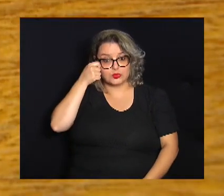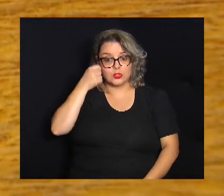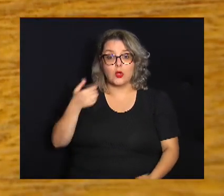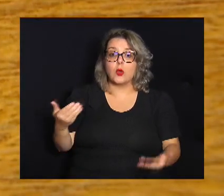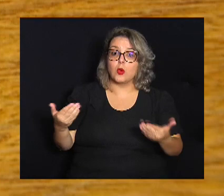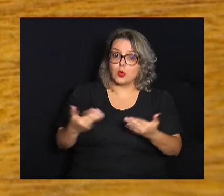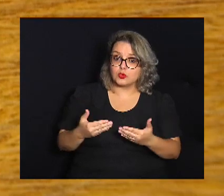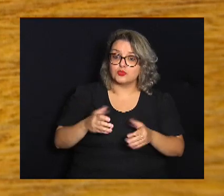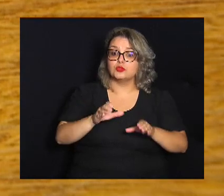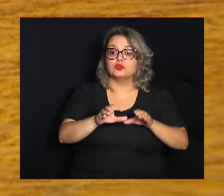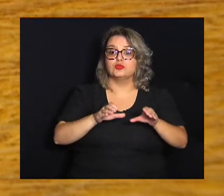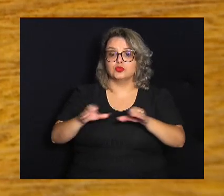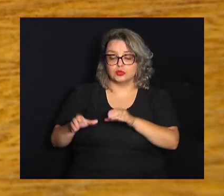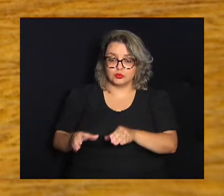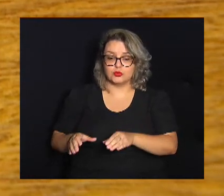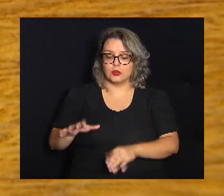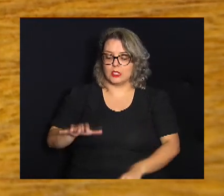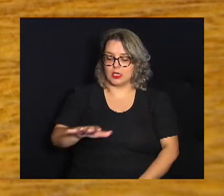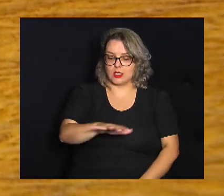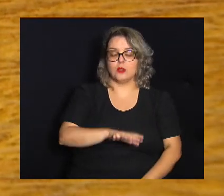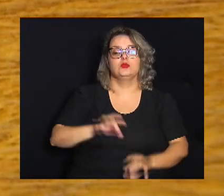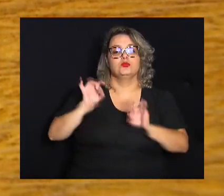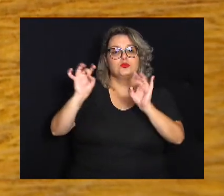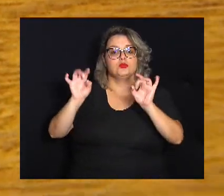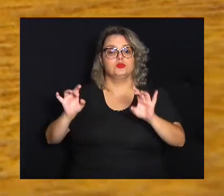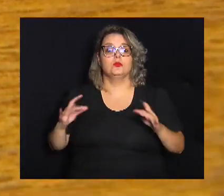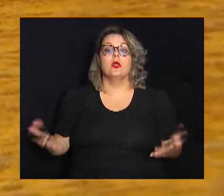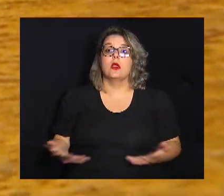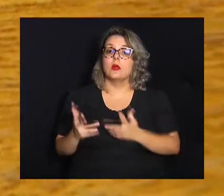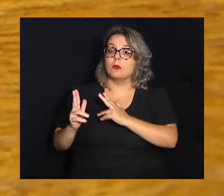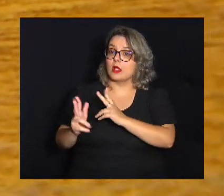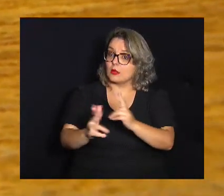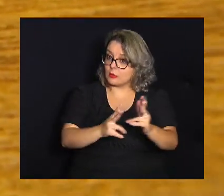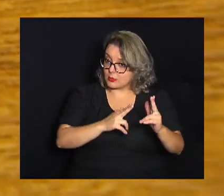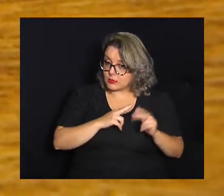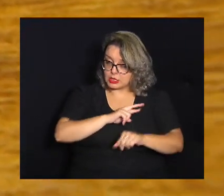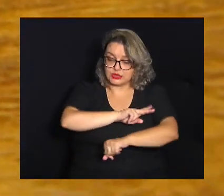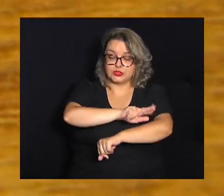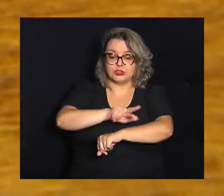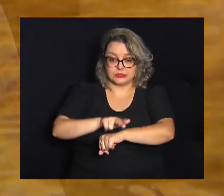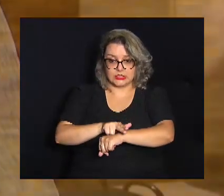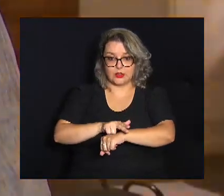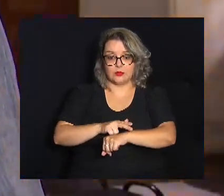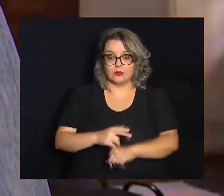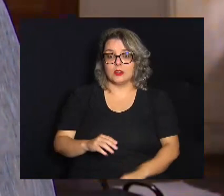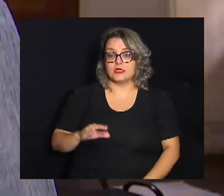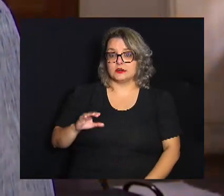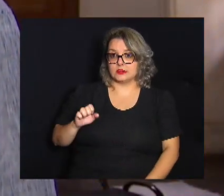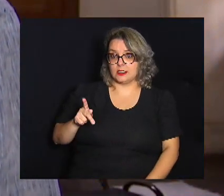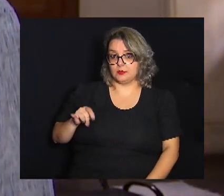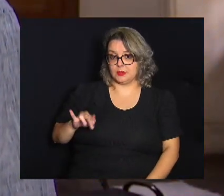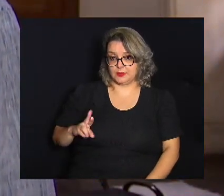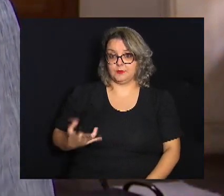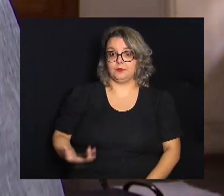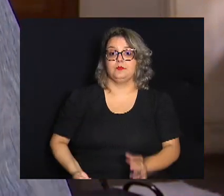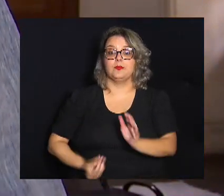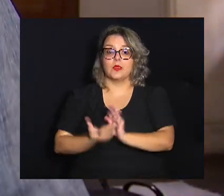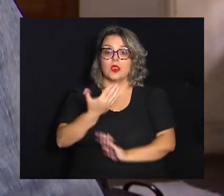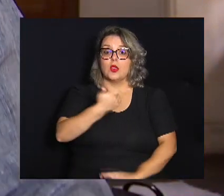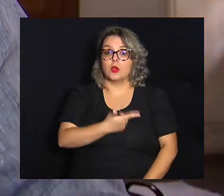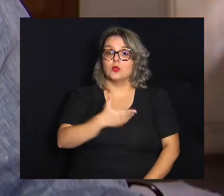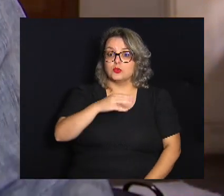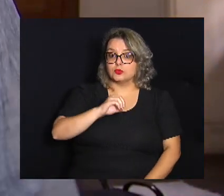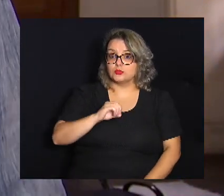de Coordenadoria Especial de Promoção à Igualdade Racial, a CEPIR. Ela nasceu em 2001